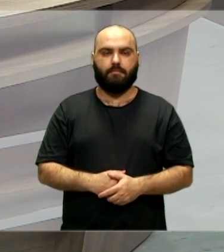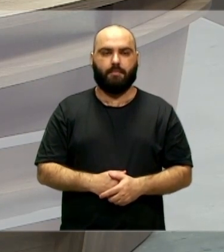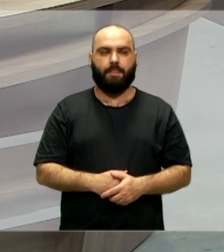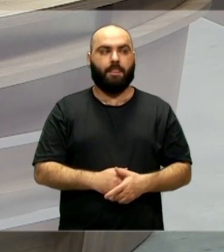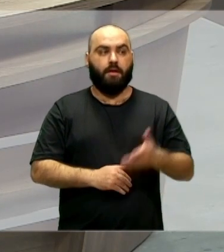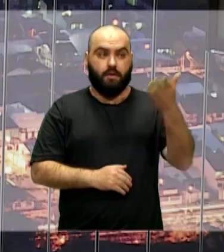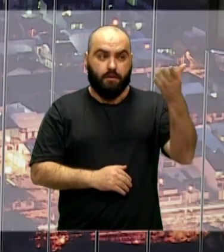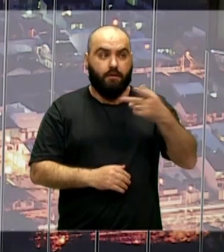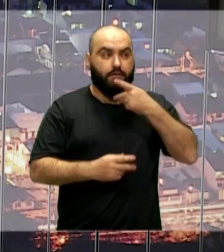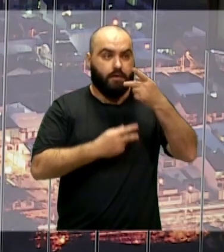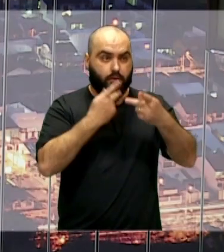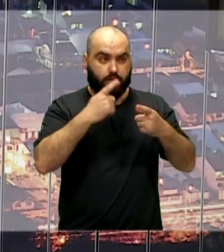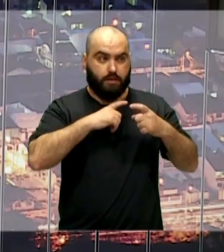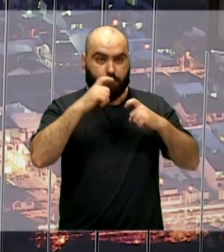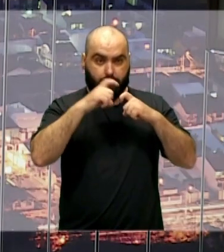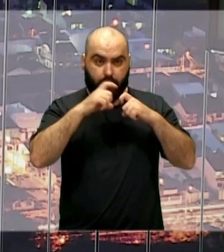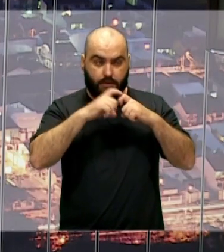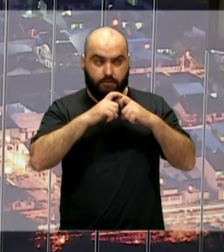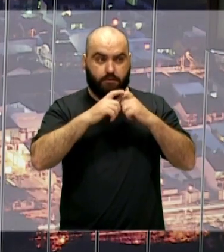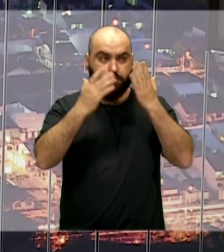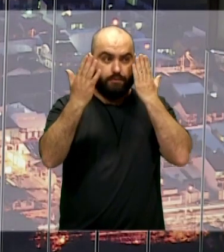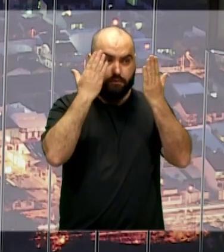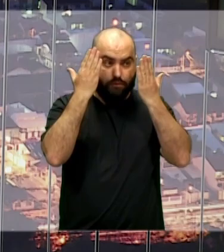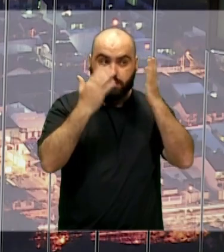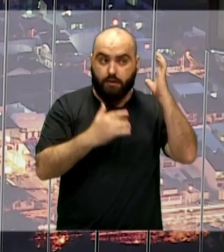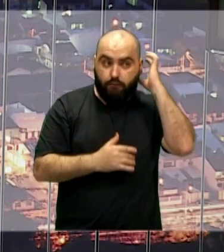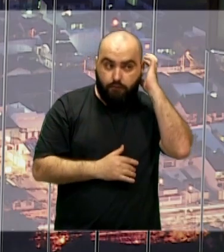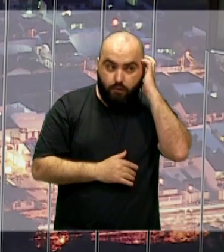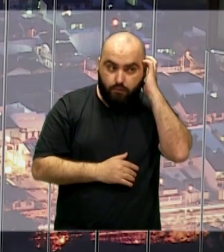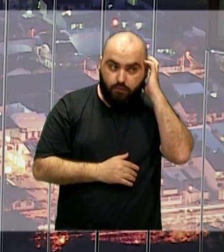parte médica, a psicologia, a fonoaudiologia.